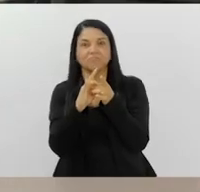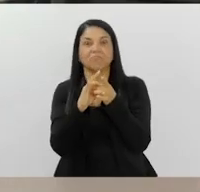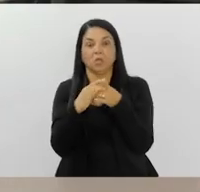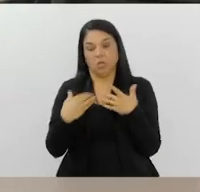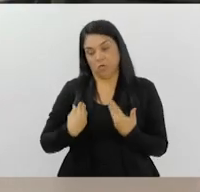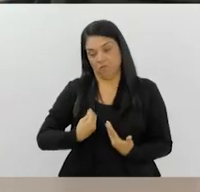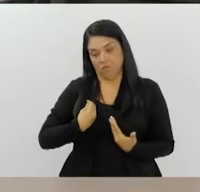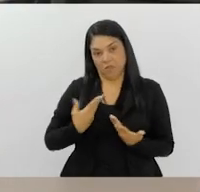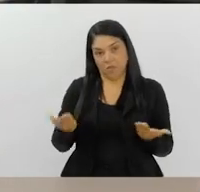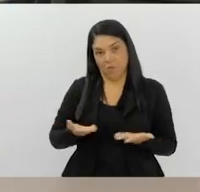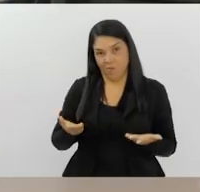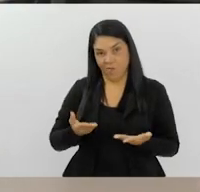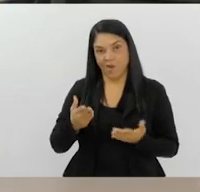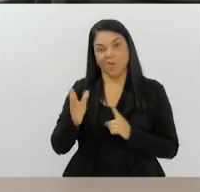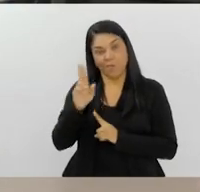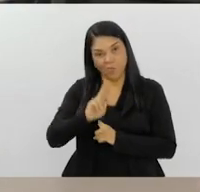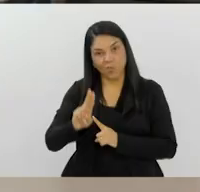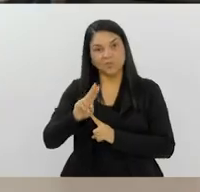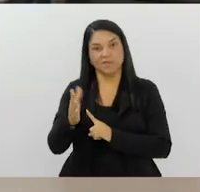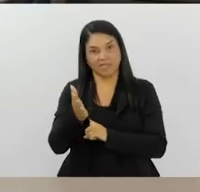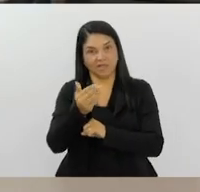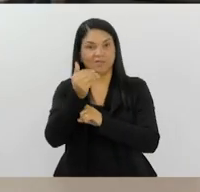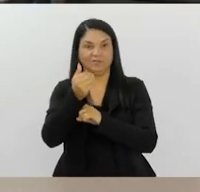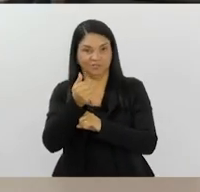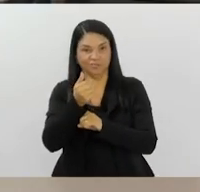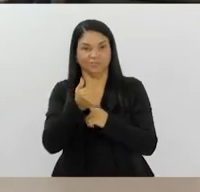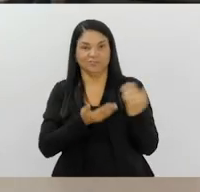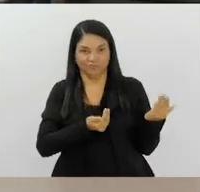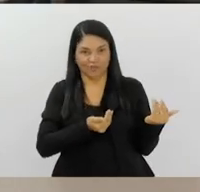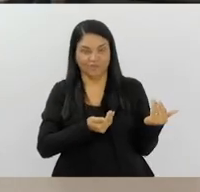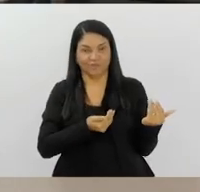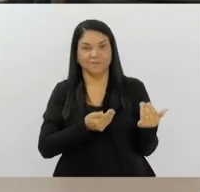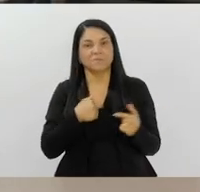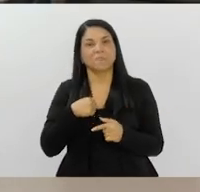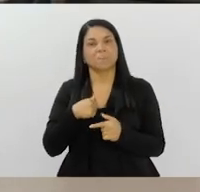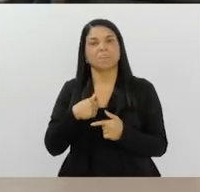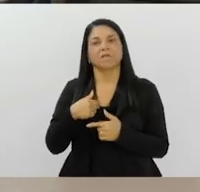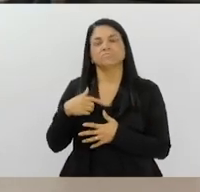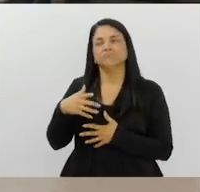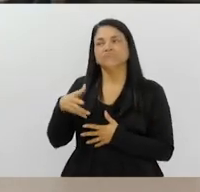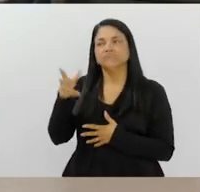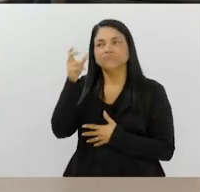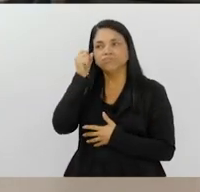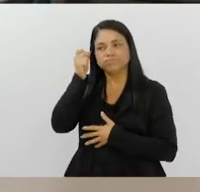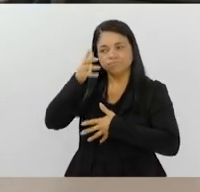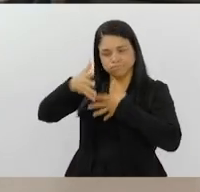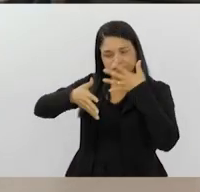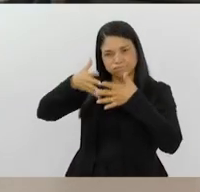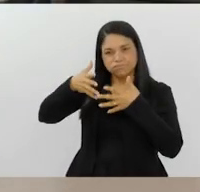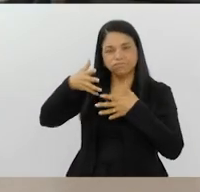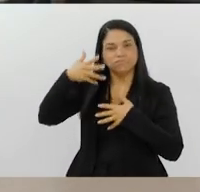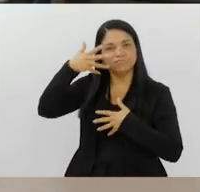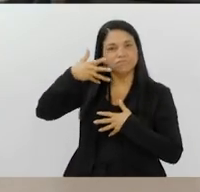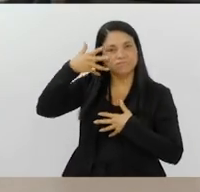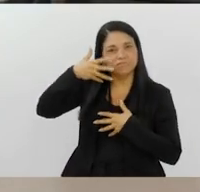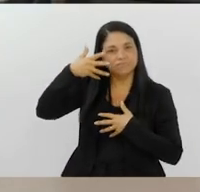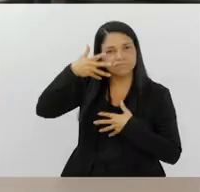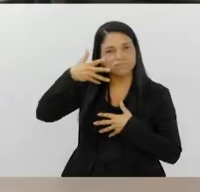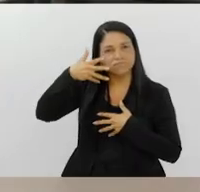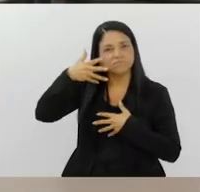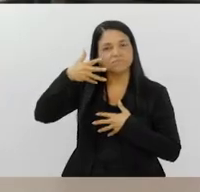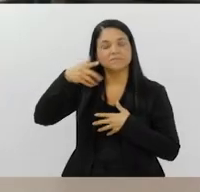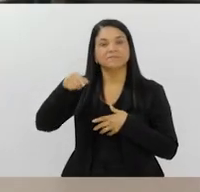agora a gente usa tecnologia agora e no meio de várias falas sobre essa questão né do